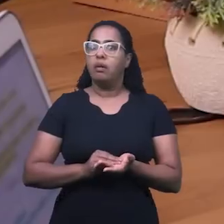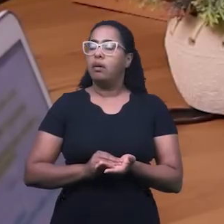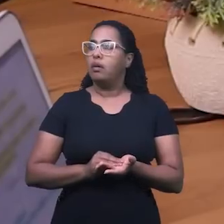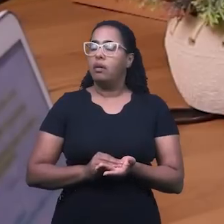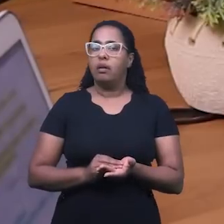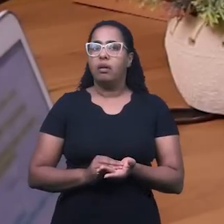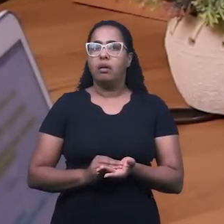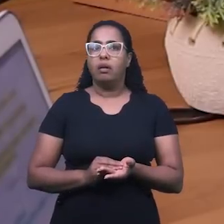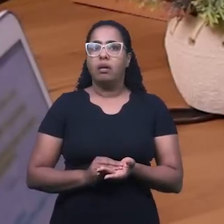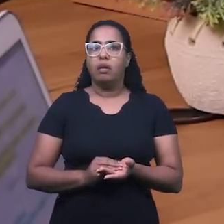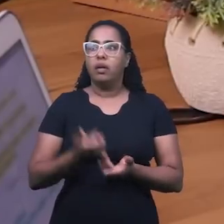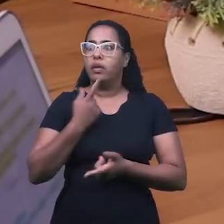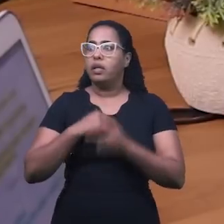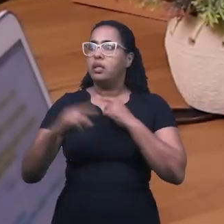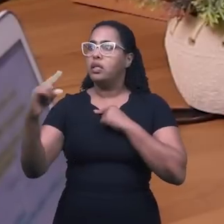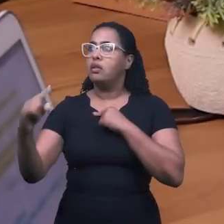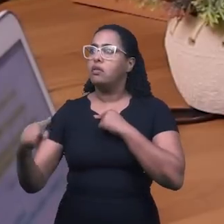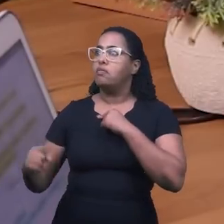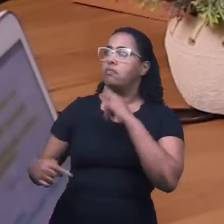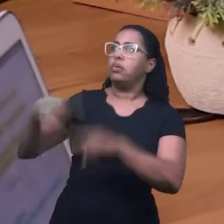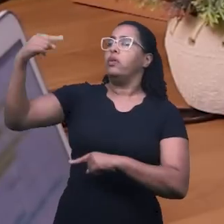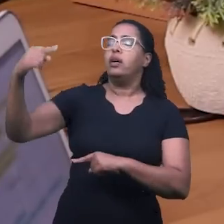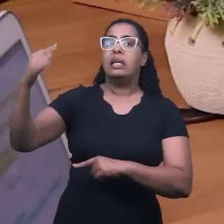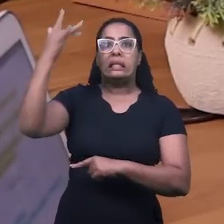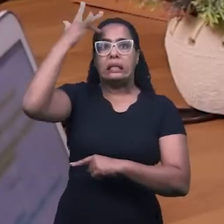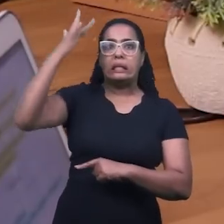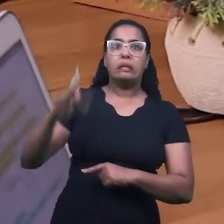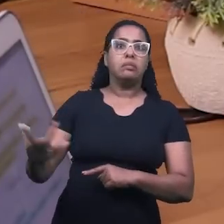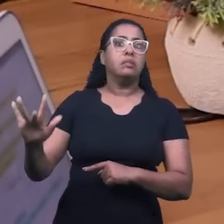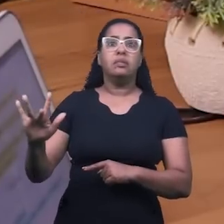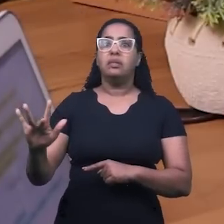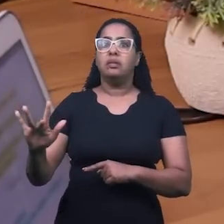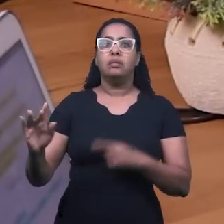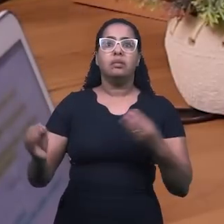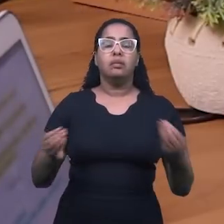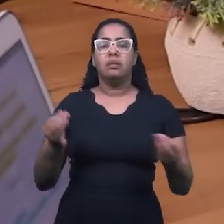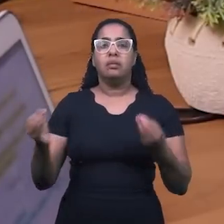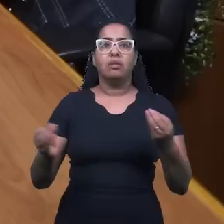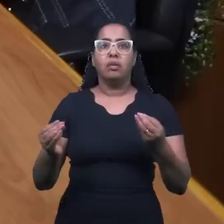faltava, eu queria avançar e eu não sabia